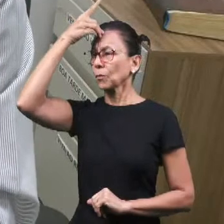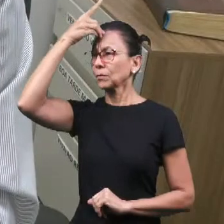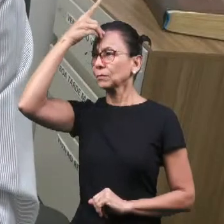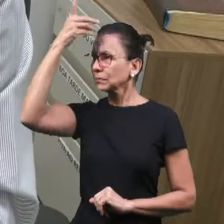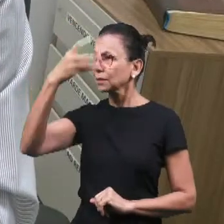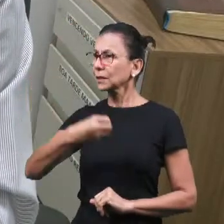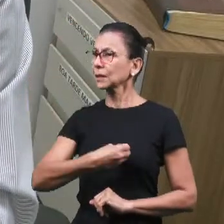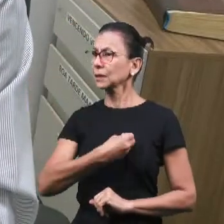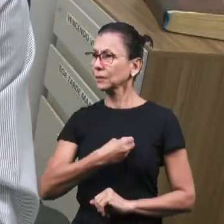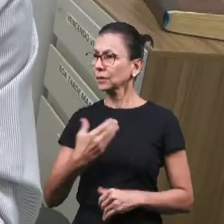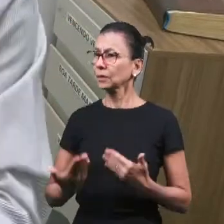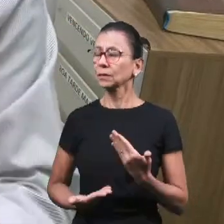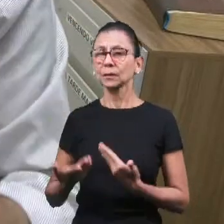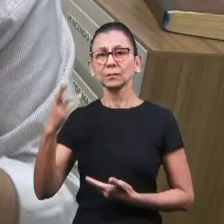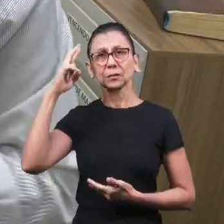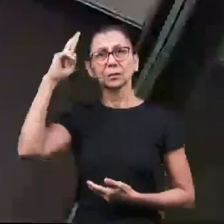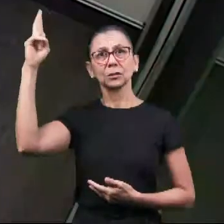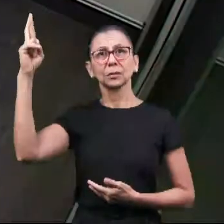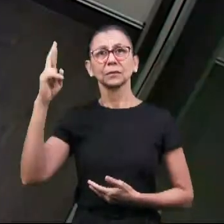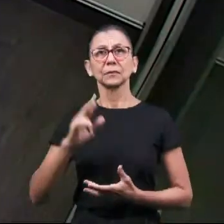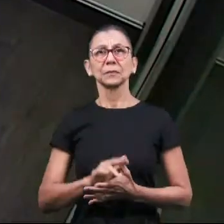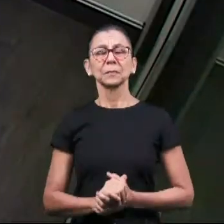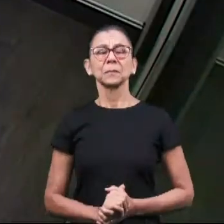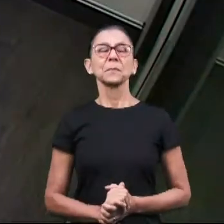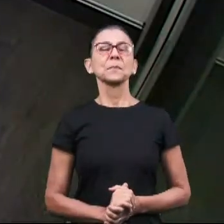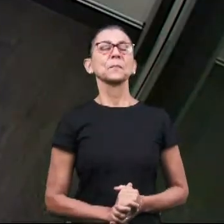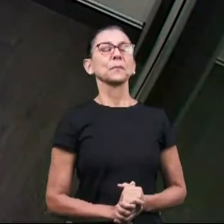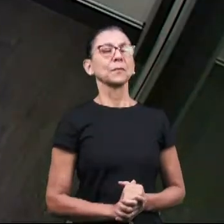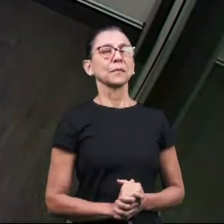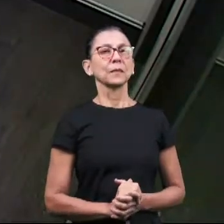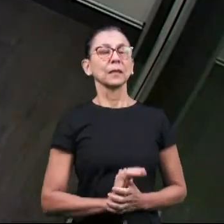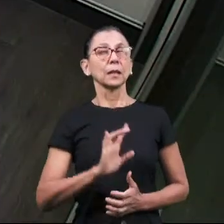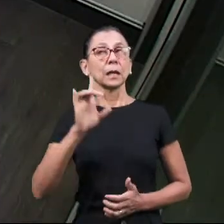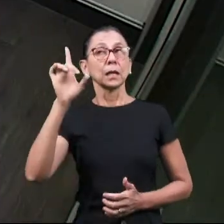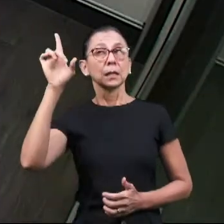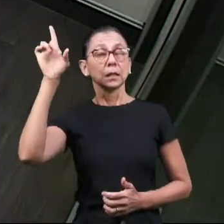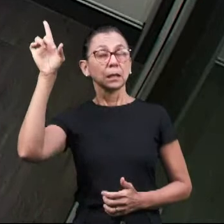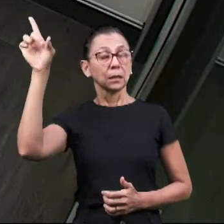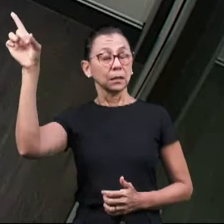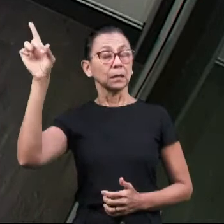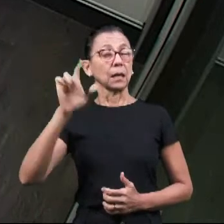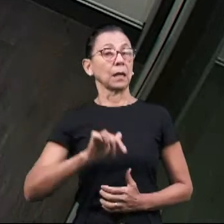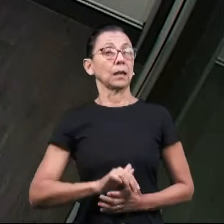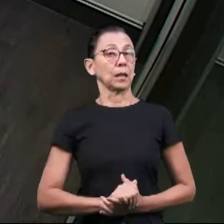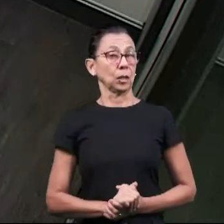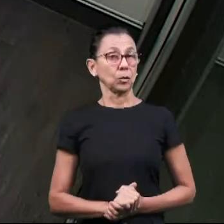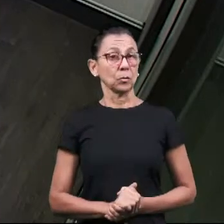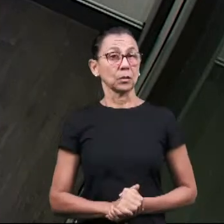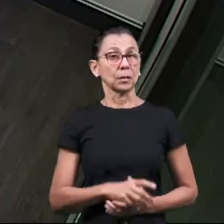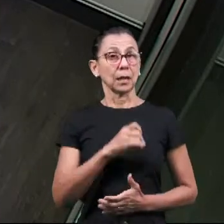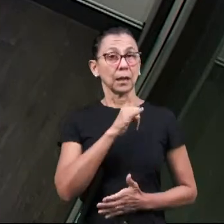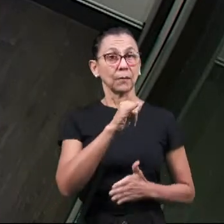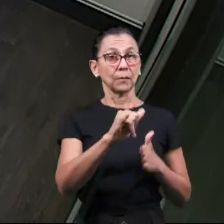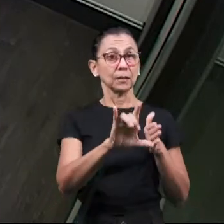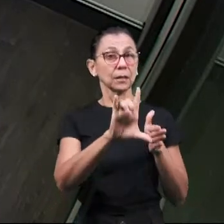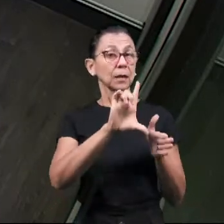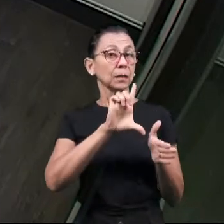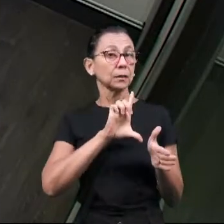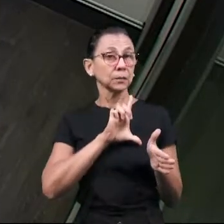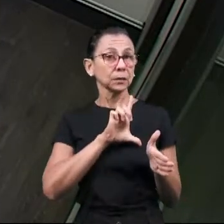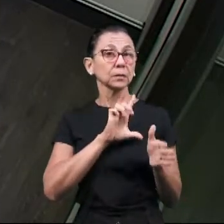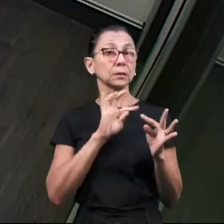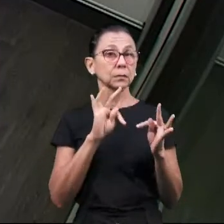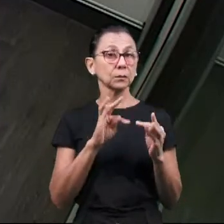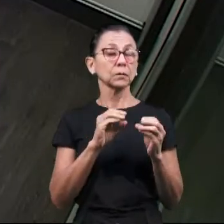do servo do Senhor, né? O nosso Deus é um Deus que se antecipa. Nós não somos pegos de surpresa. O servo, ele não é pego de surpresa em nada. O Senhor